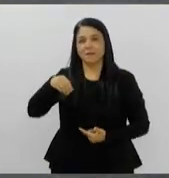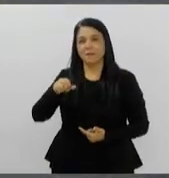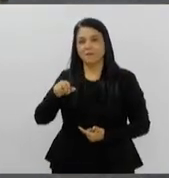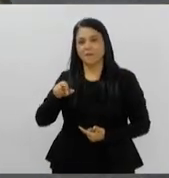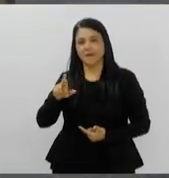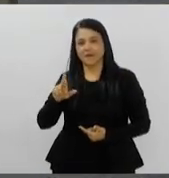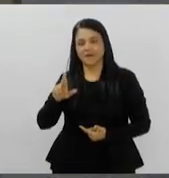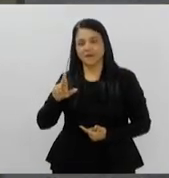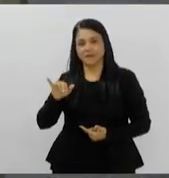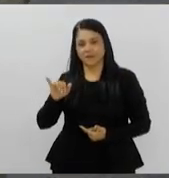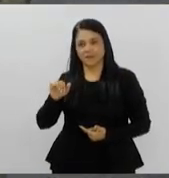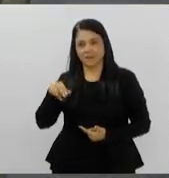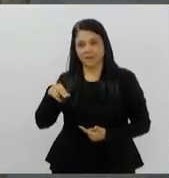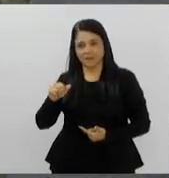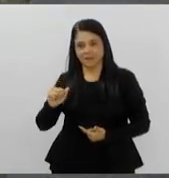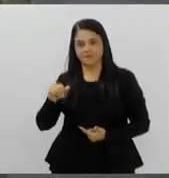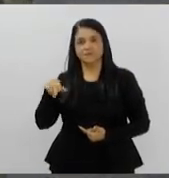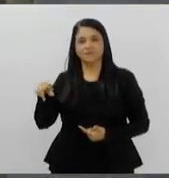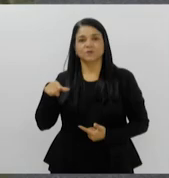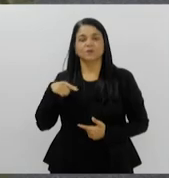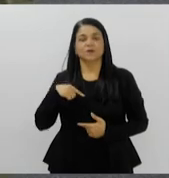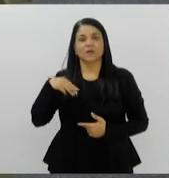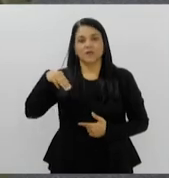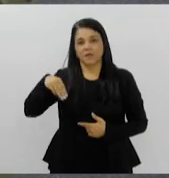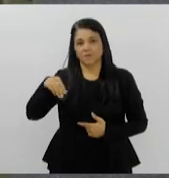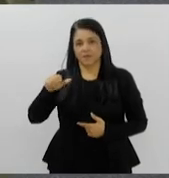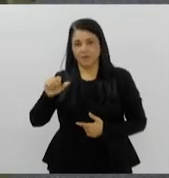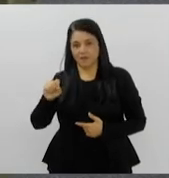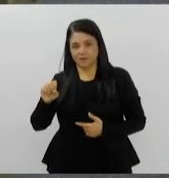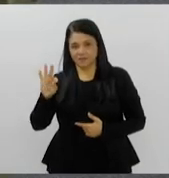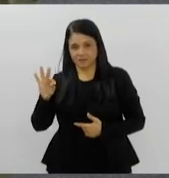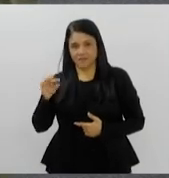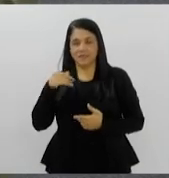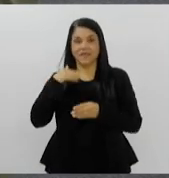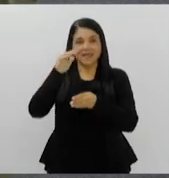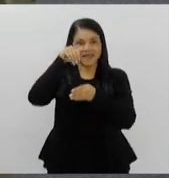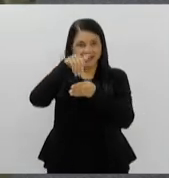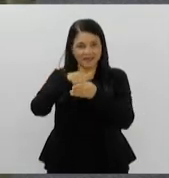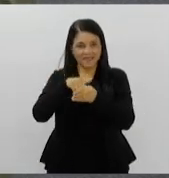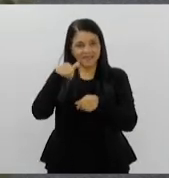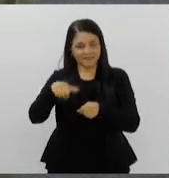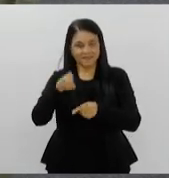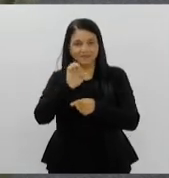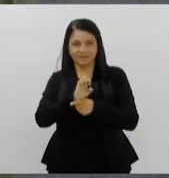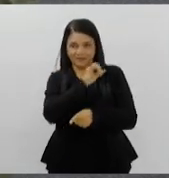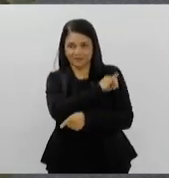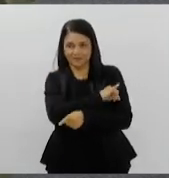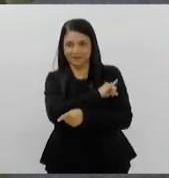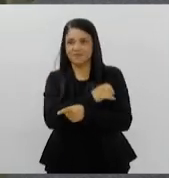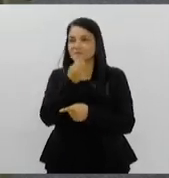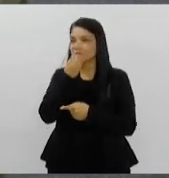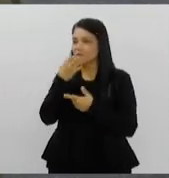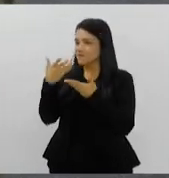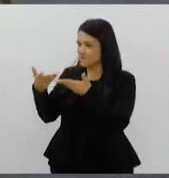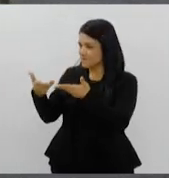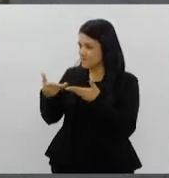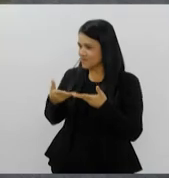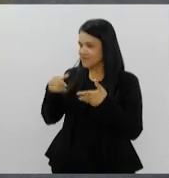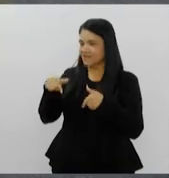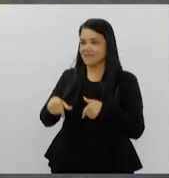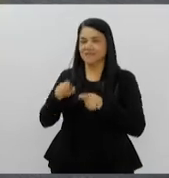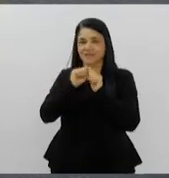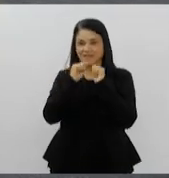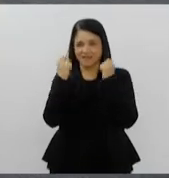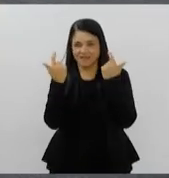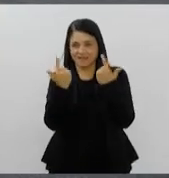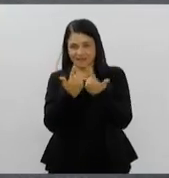eleita nossa vereadora aqui na cidade do Rio de Janeiro. Então, dar as boas-vindas para você também aqui no, na Alerj, na